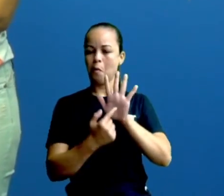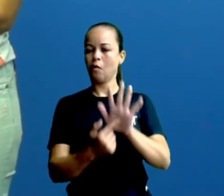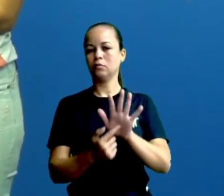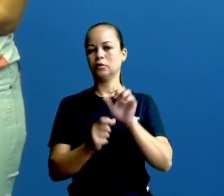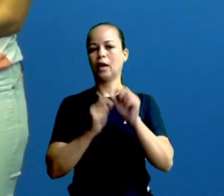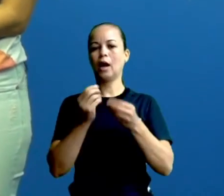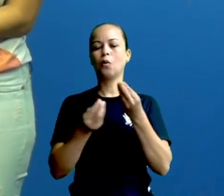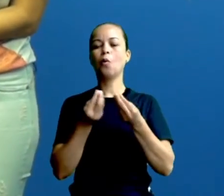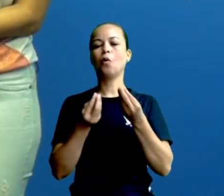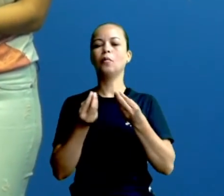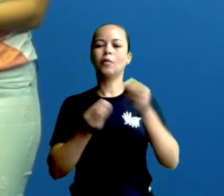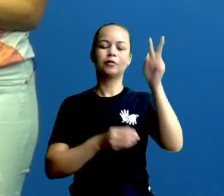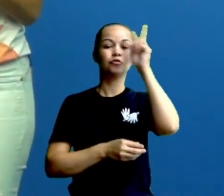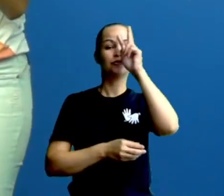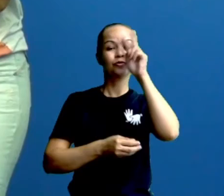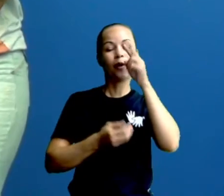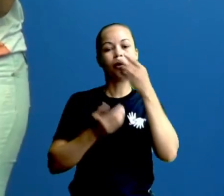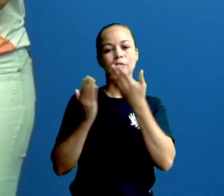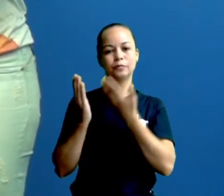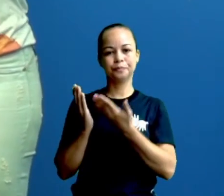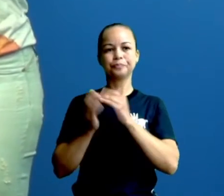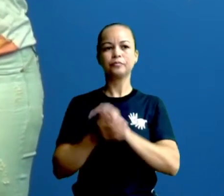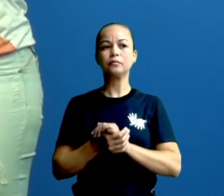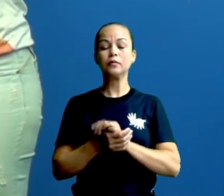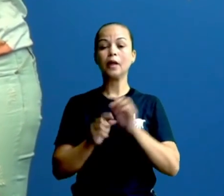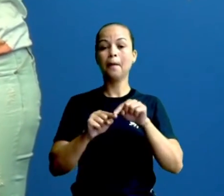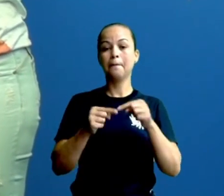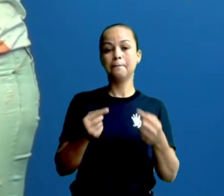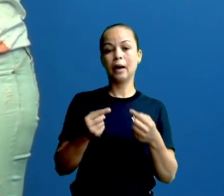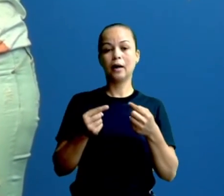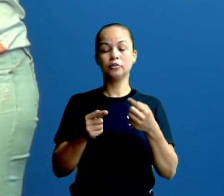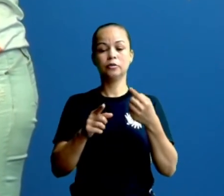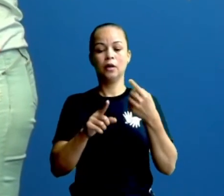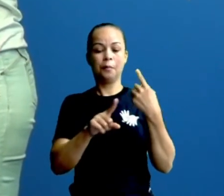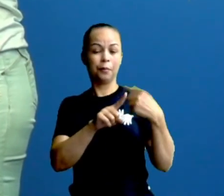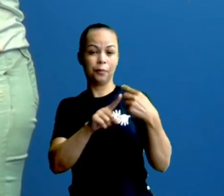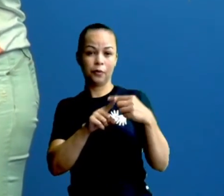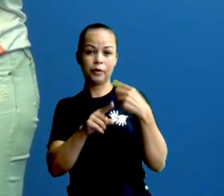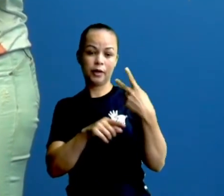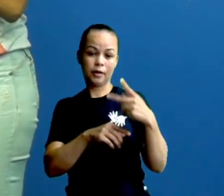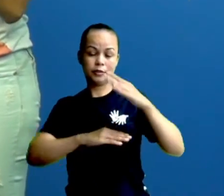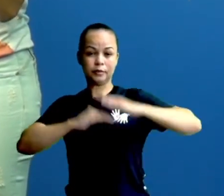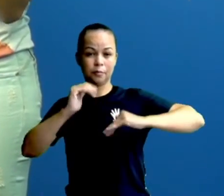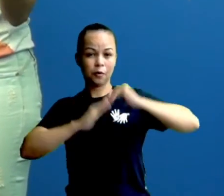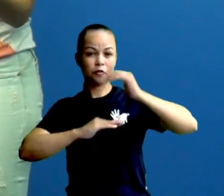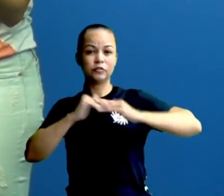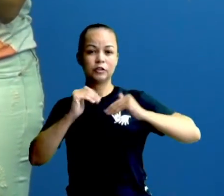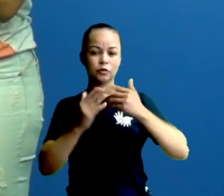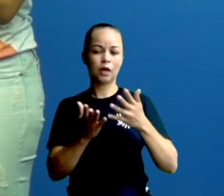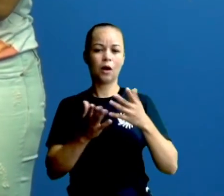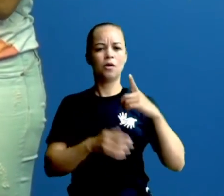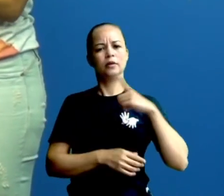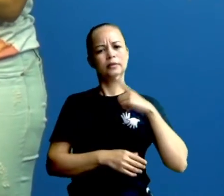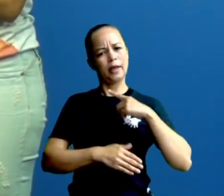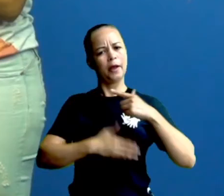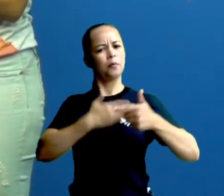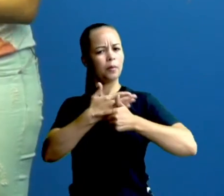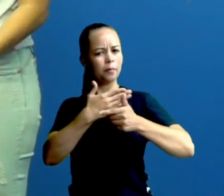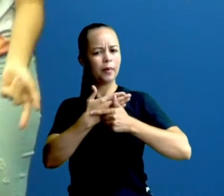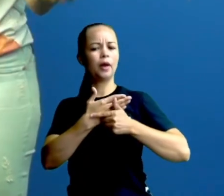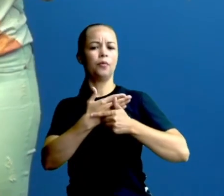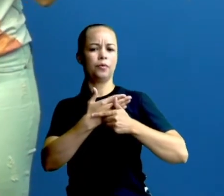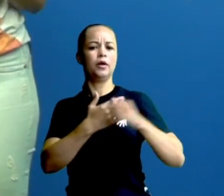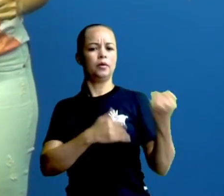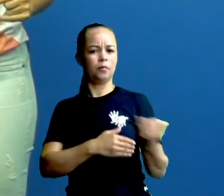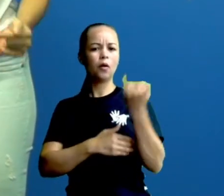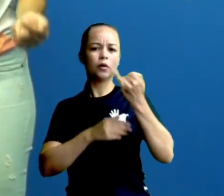mostrarmos do ponto de vista histórico, porque esse personagem, esse profissional, ele tem um papel importante para a